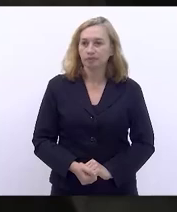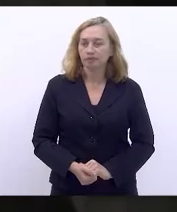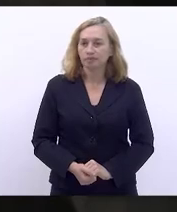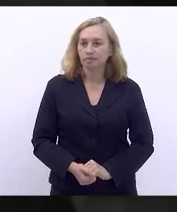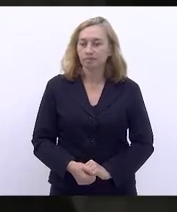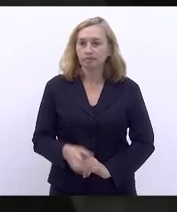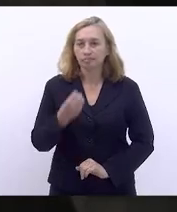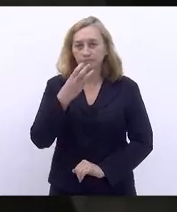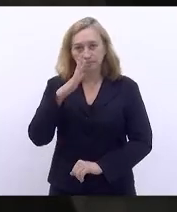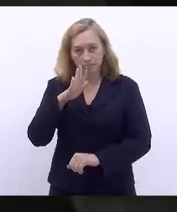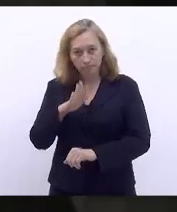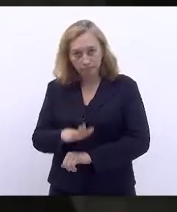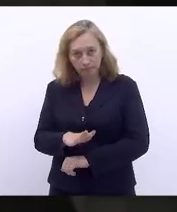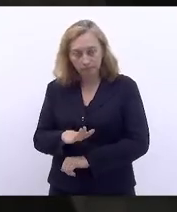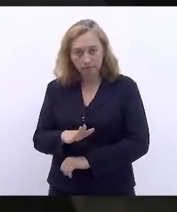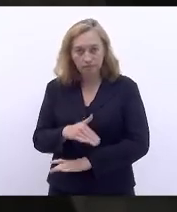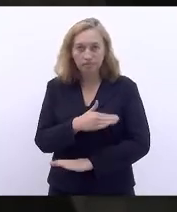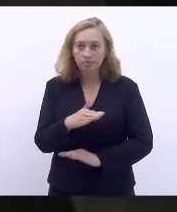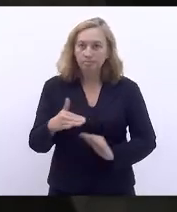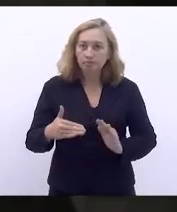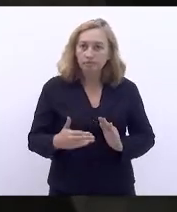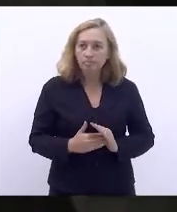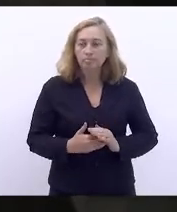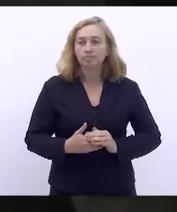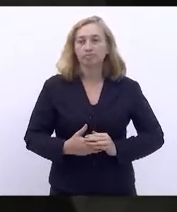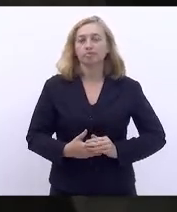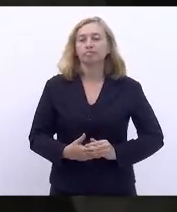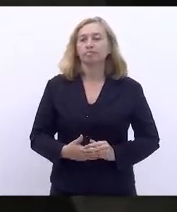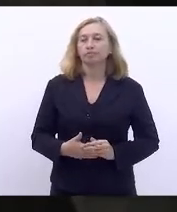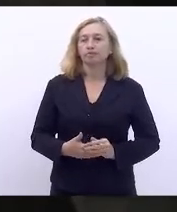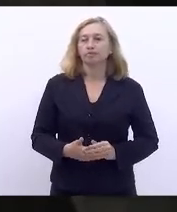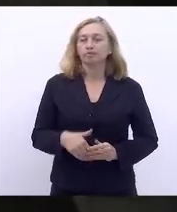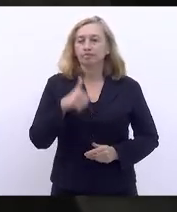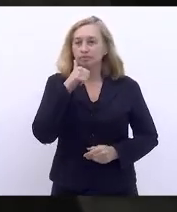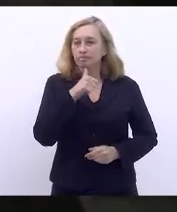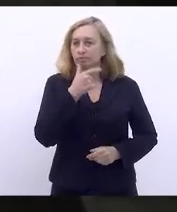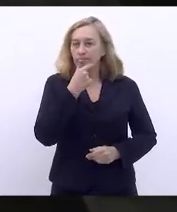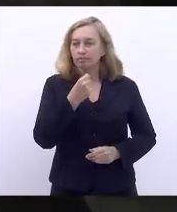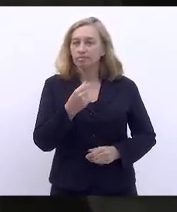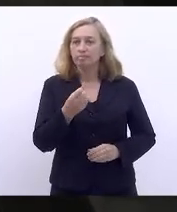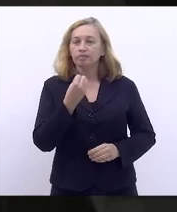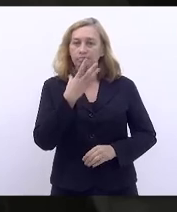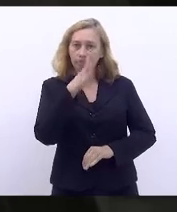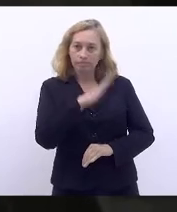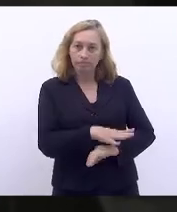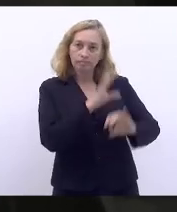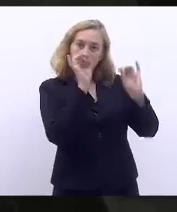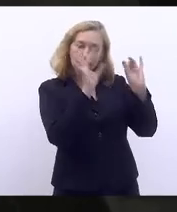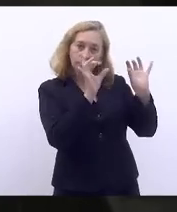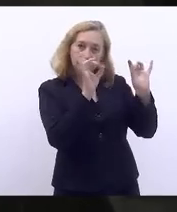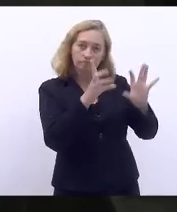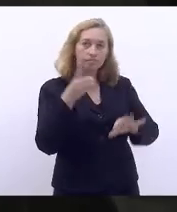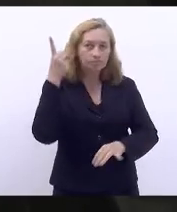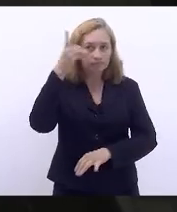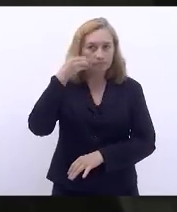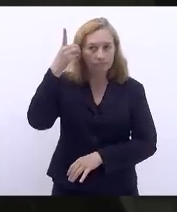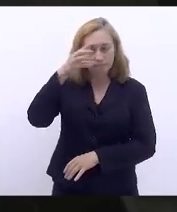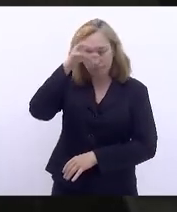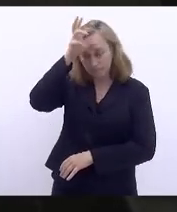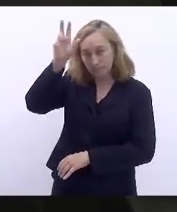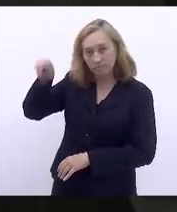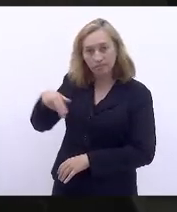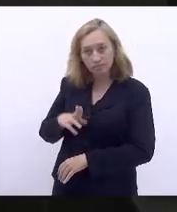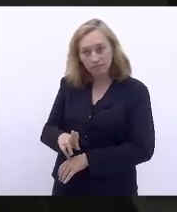Uma boa tarde a todos e a todas. Uma boa tarde especial à nobre deputada Tiaju, que preside